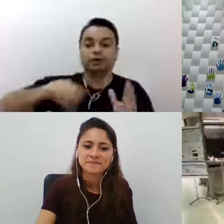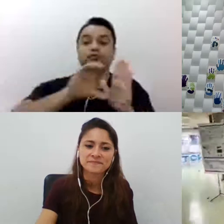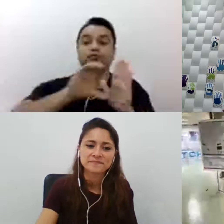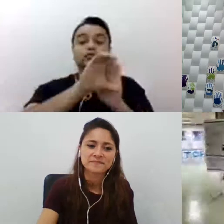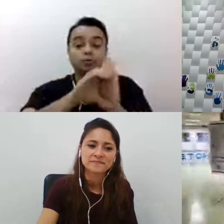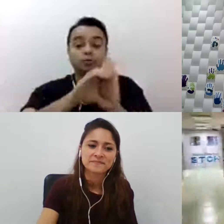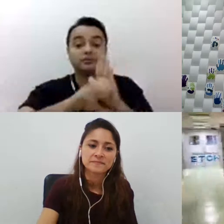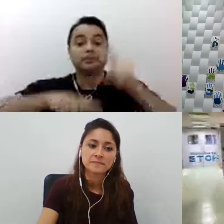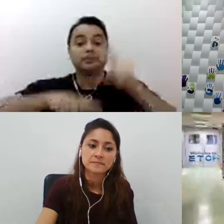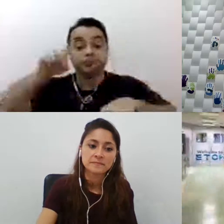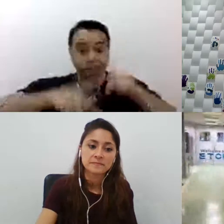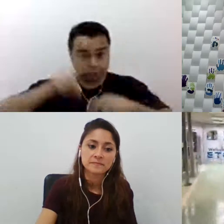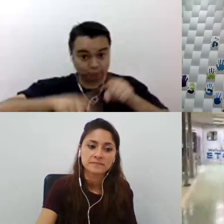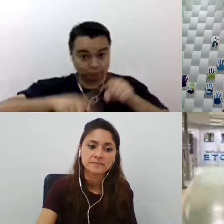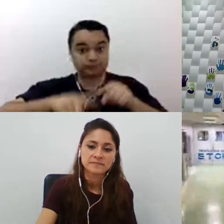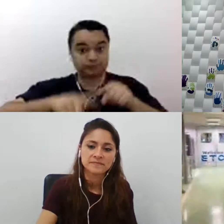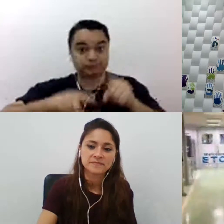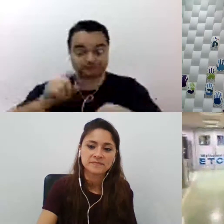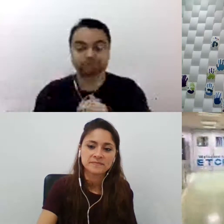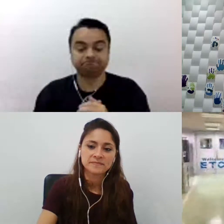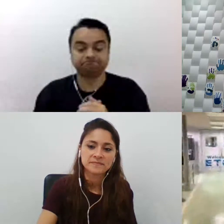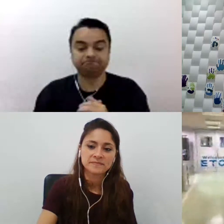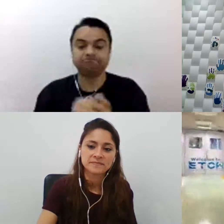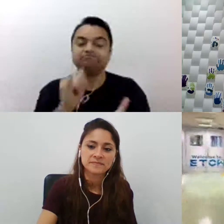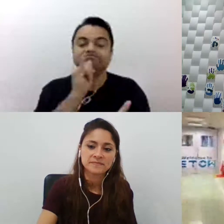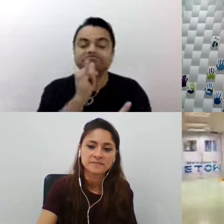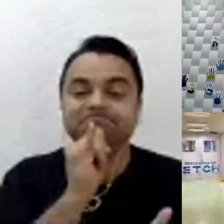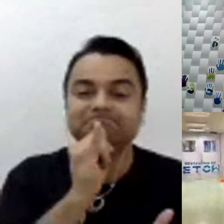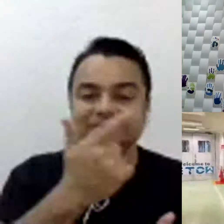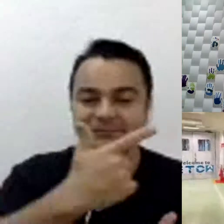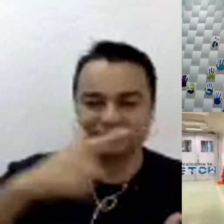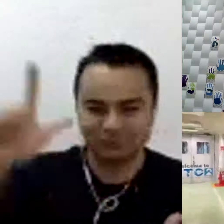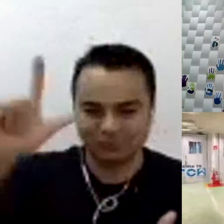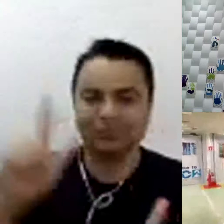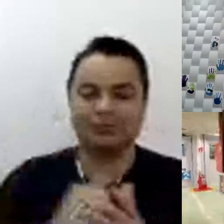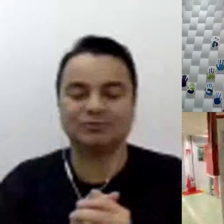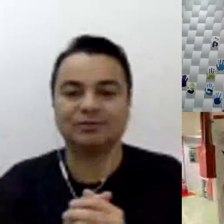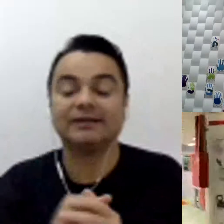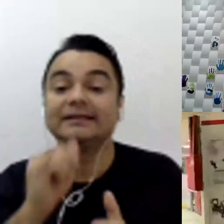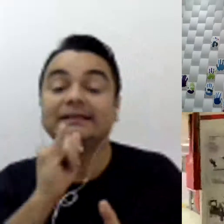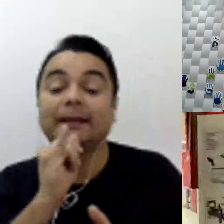produto. Aqui outro exemplo, né, quando eu falei para vocês de indústria